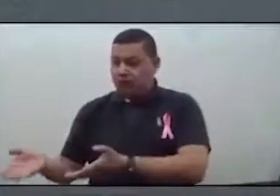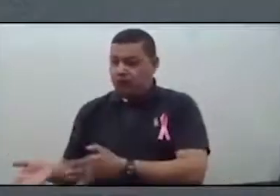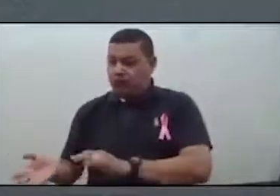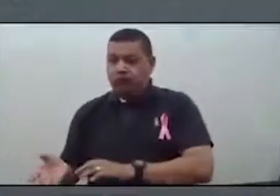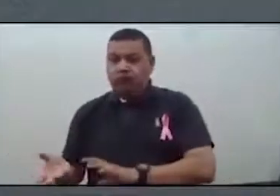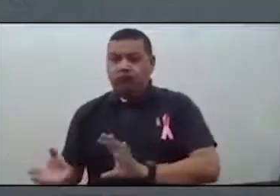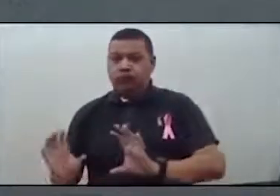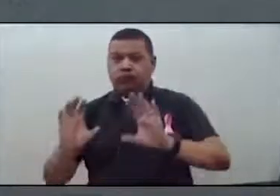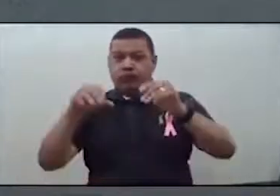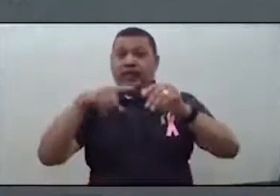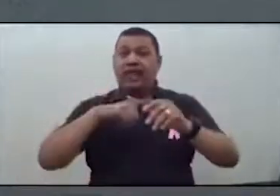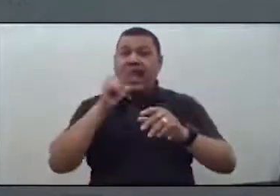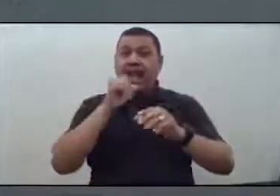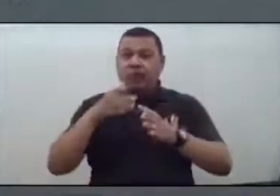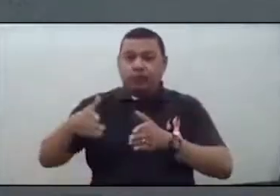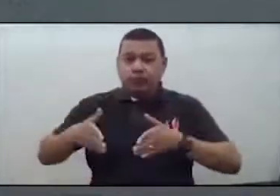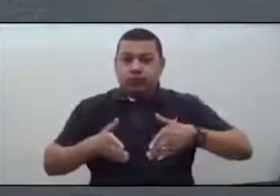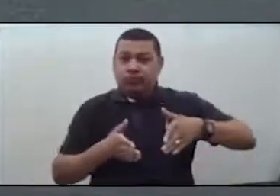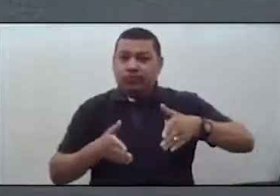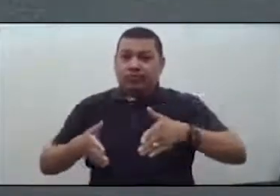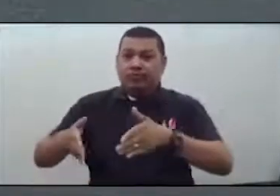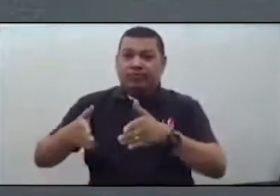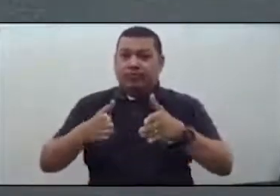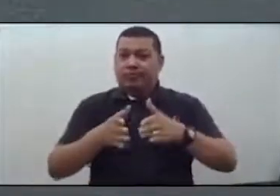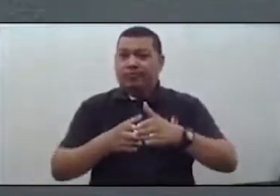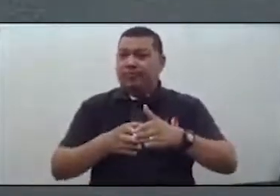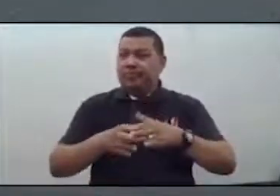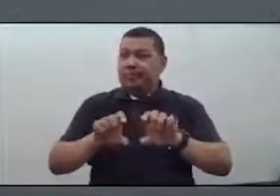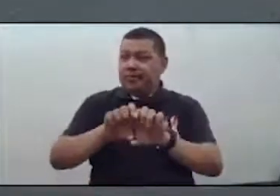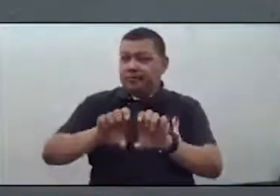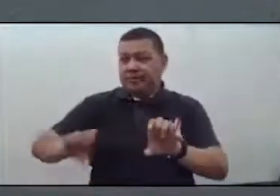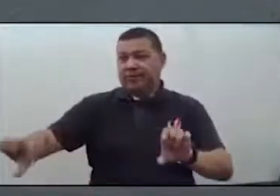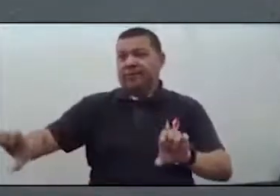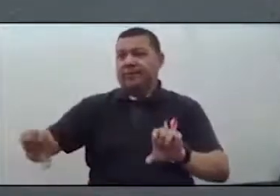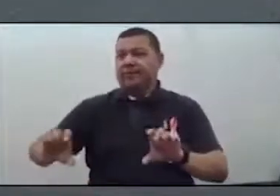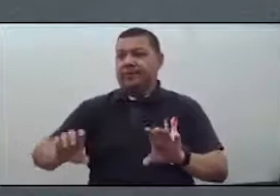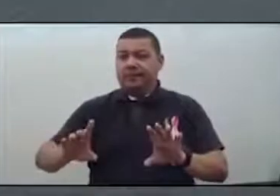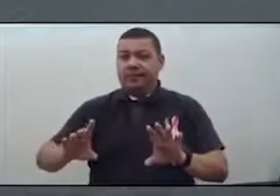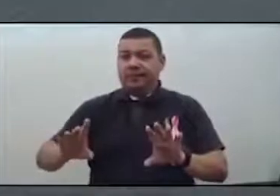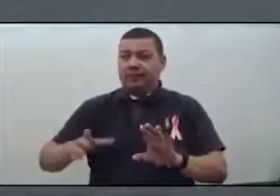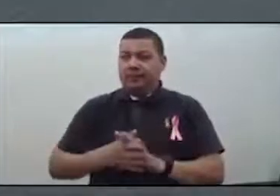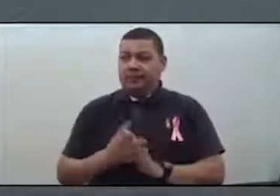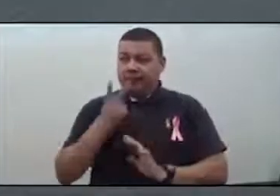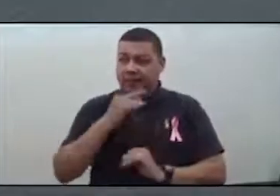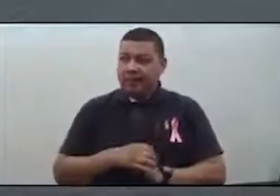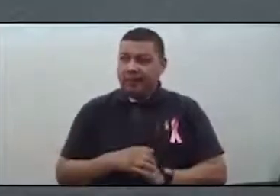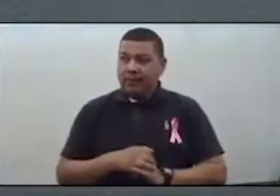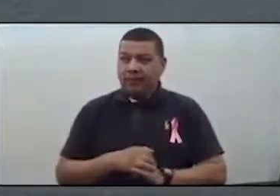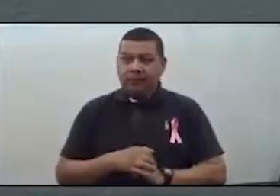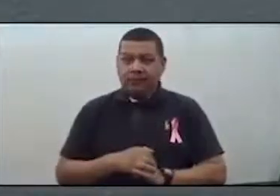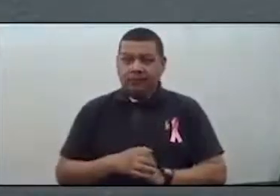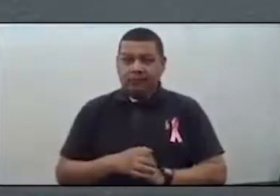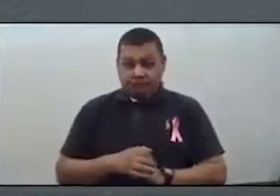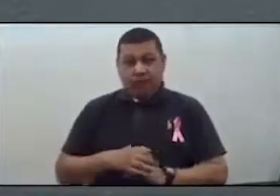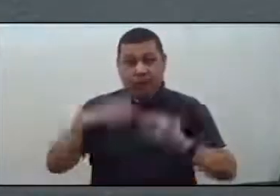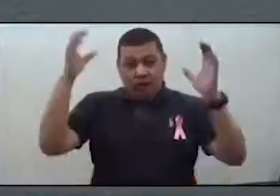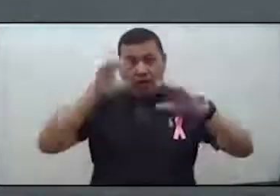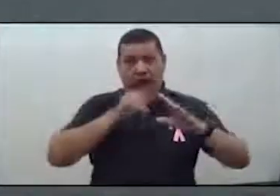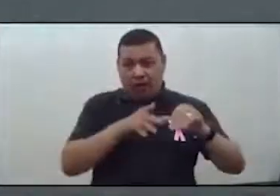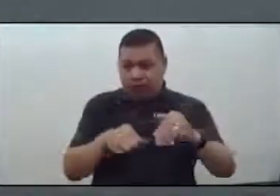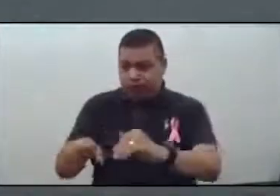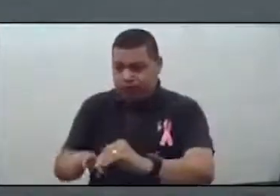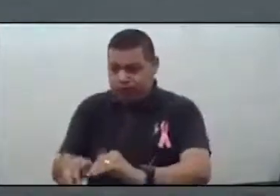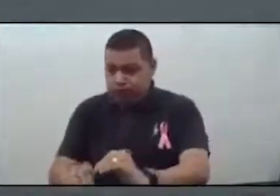existe uma água que não está conseguindo fluir naquele aterro ali, e está invadindo algumas casas. Então, eu fui